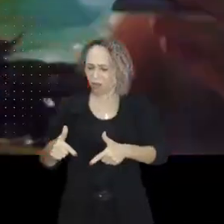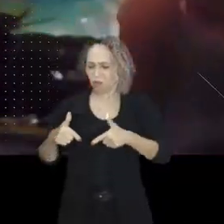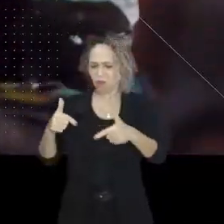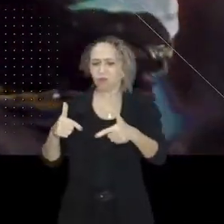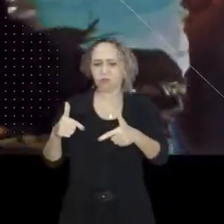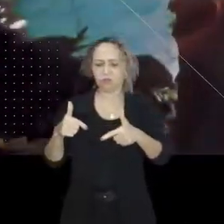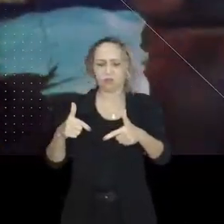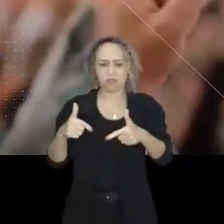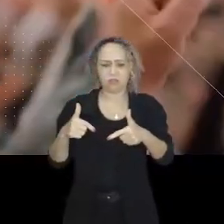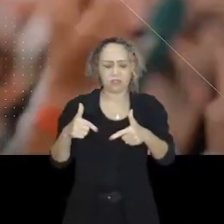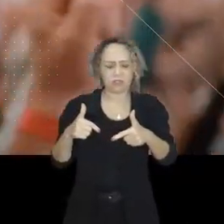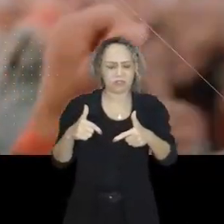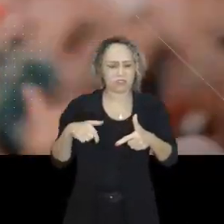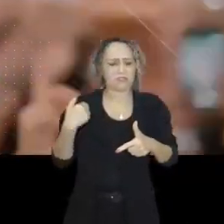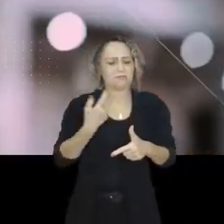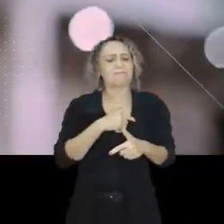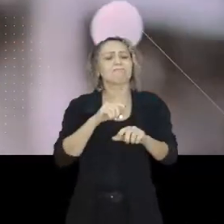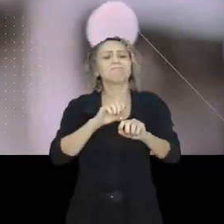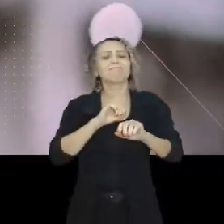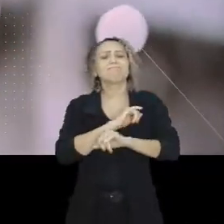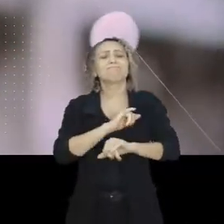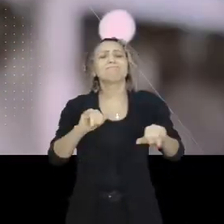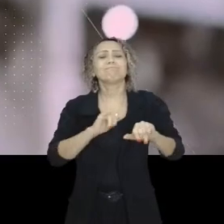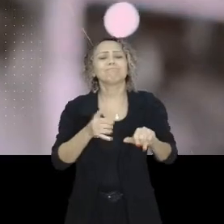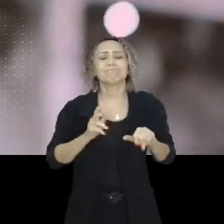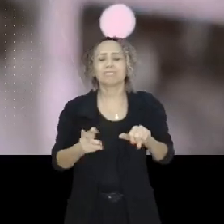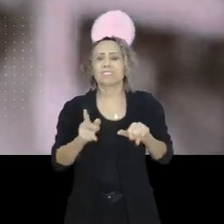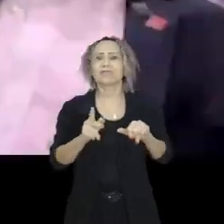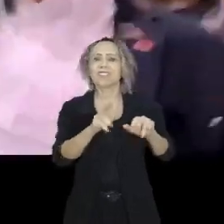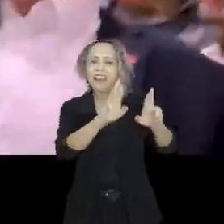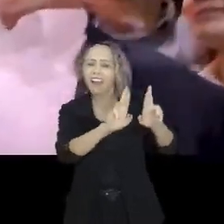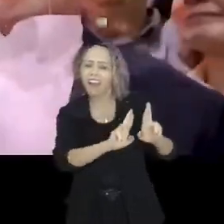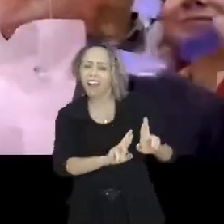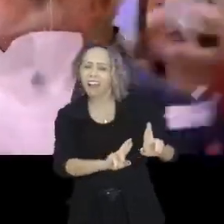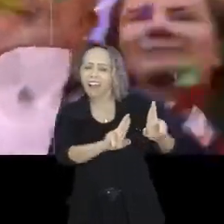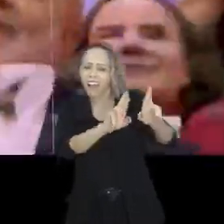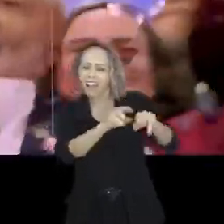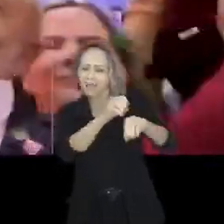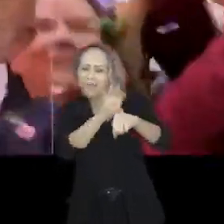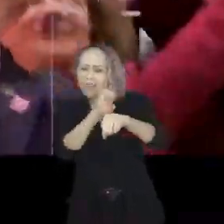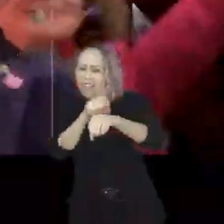sem deixar de transmitir a esperança.